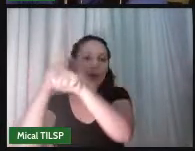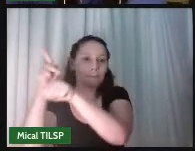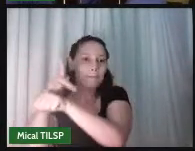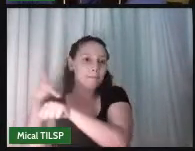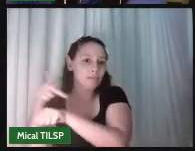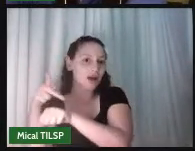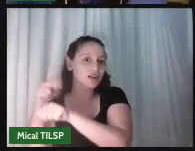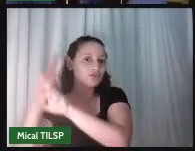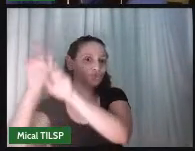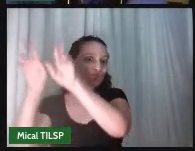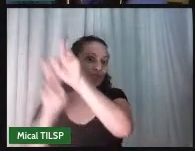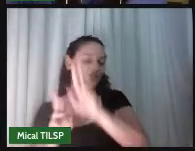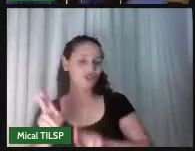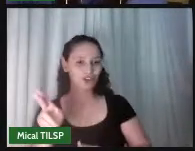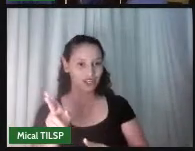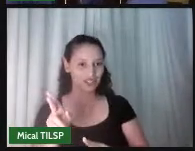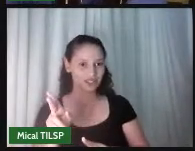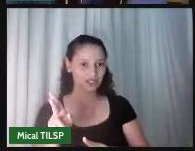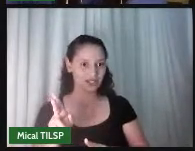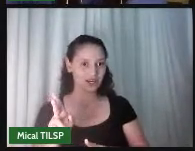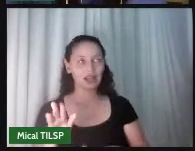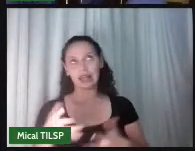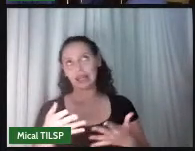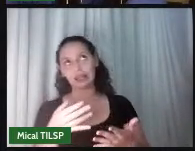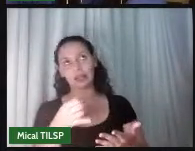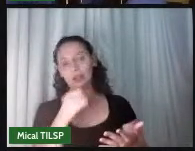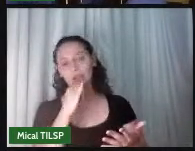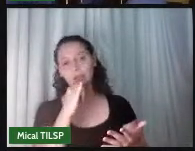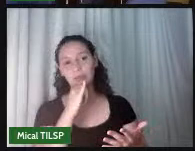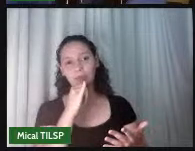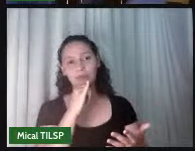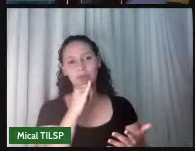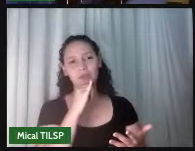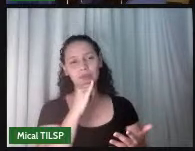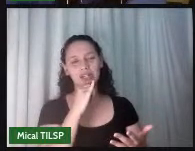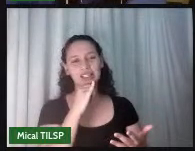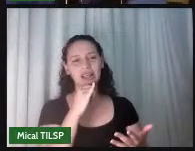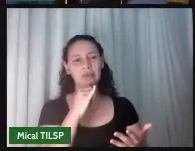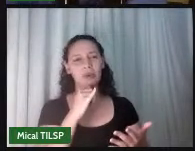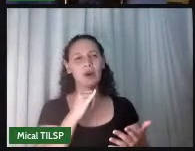Quando a gente tem um desastre em massa, por exemplo, que tem várias nacionalidades envolvidas, tá?